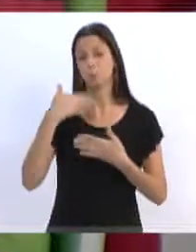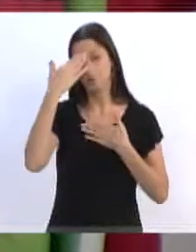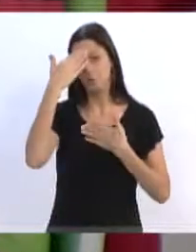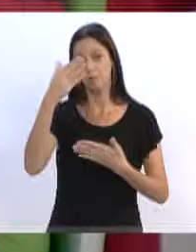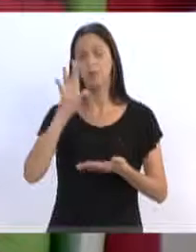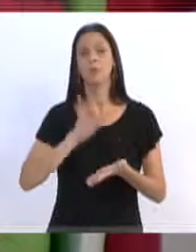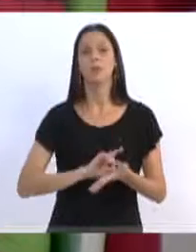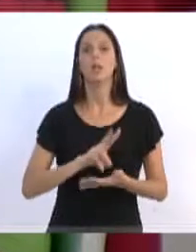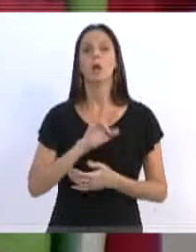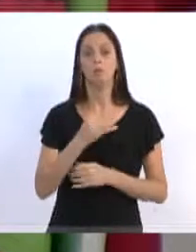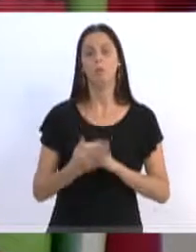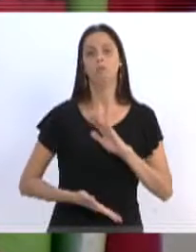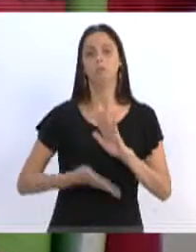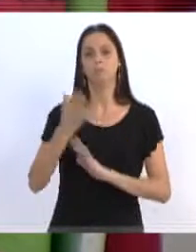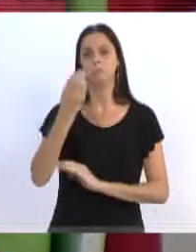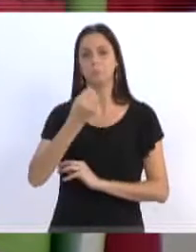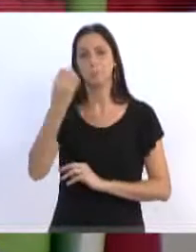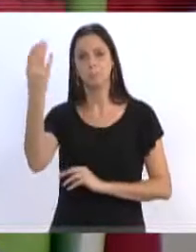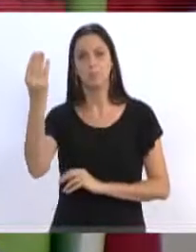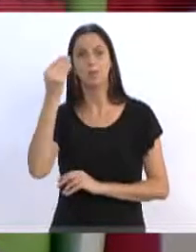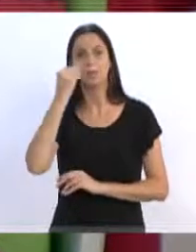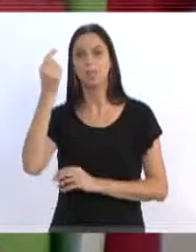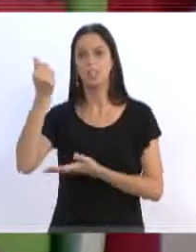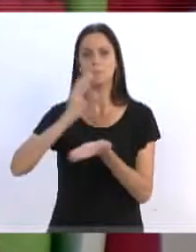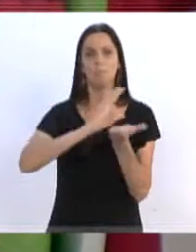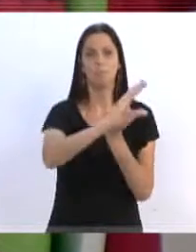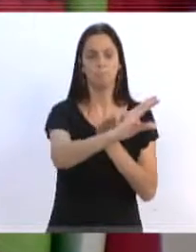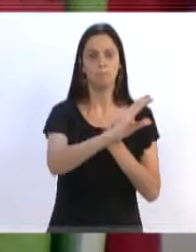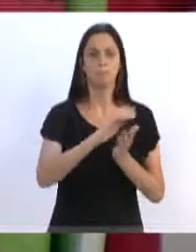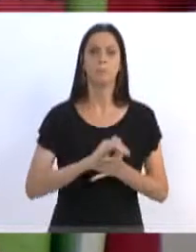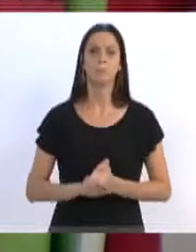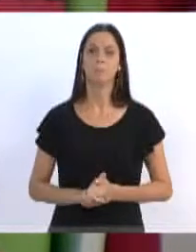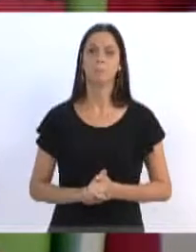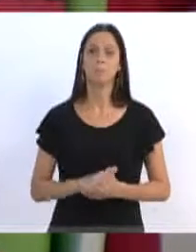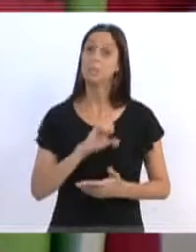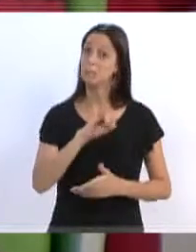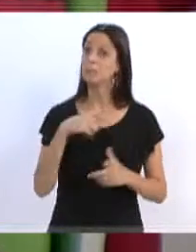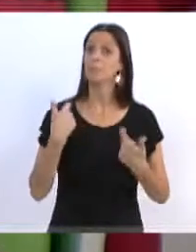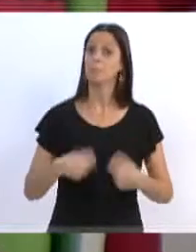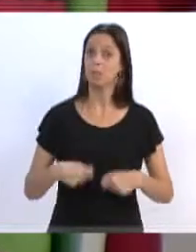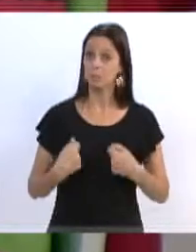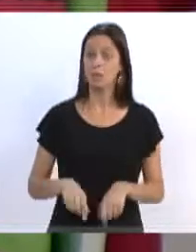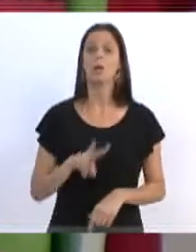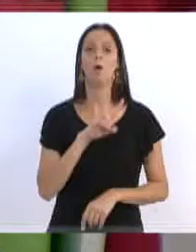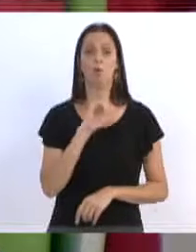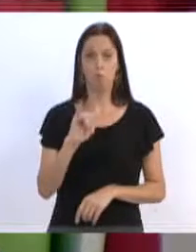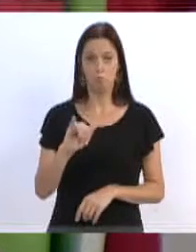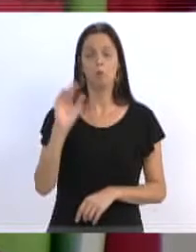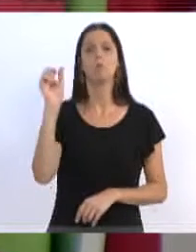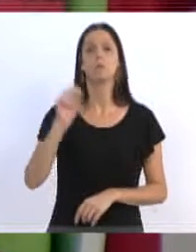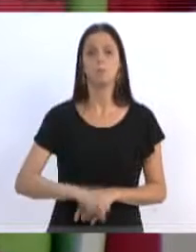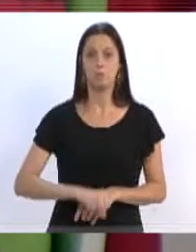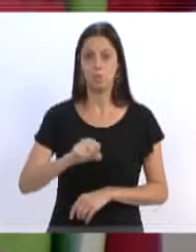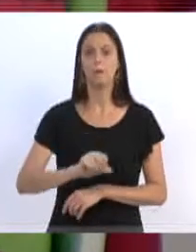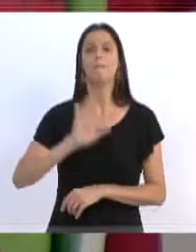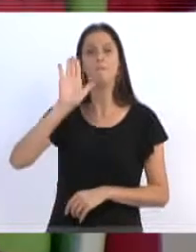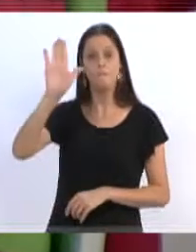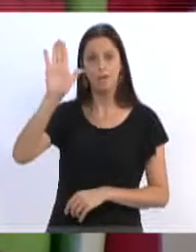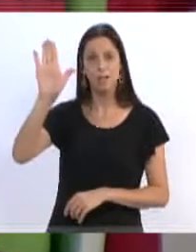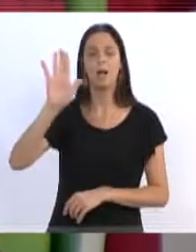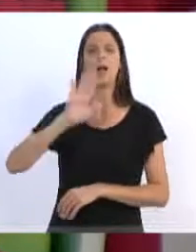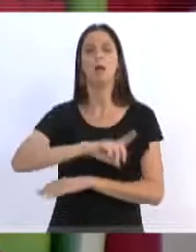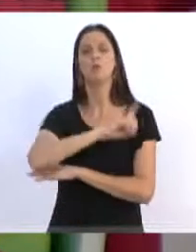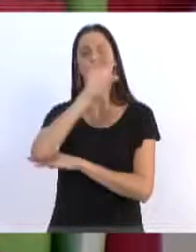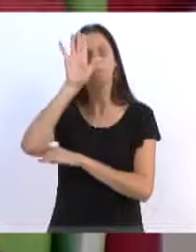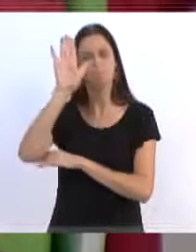por fazer essa viagem é do mec para trazer o recurso se preciso for vou passar lá o dia porque eu vou em vários lugares